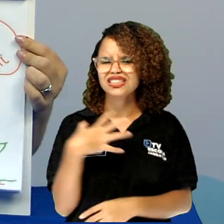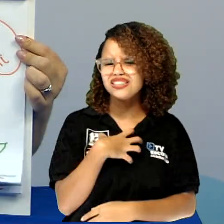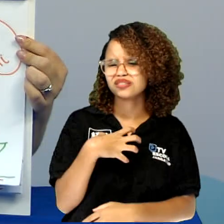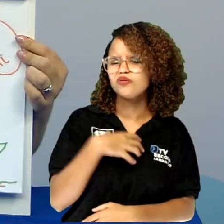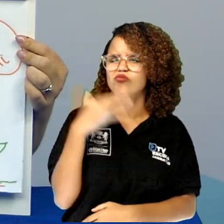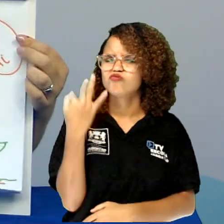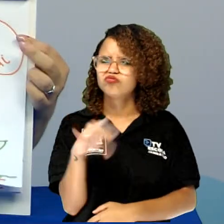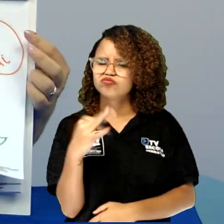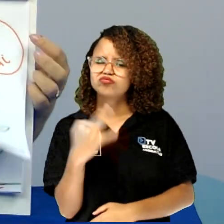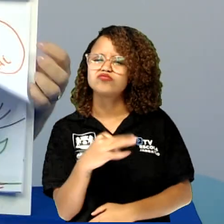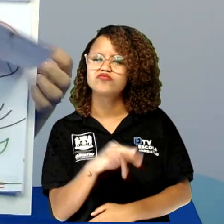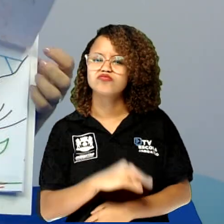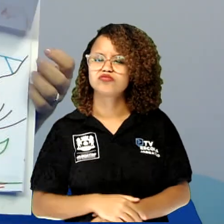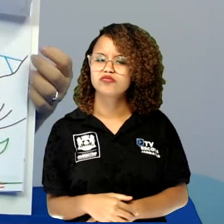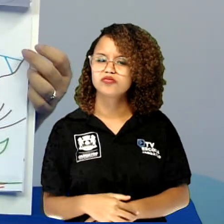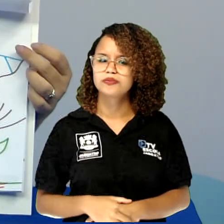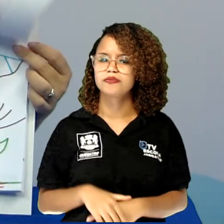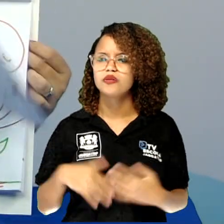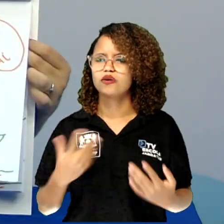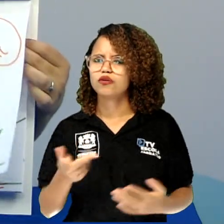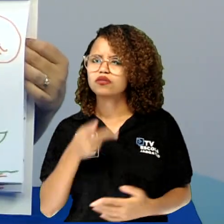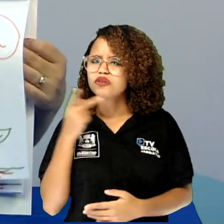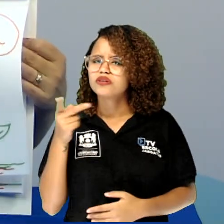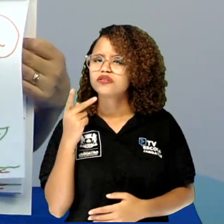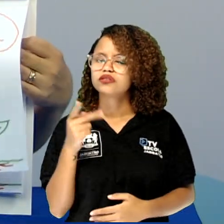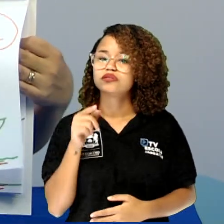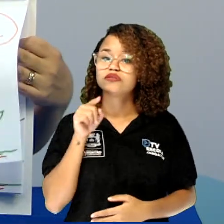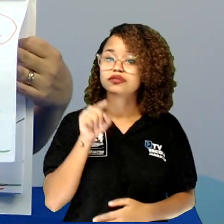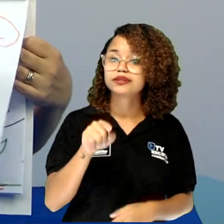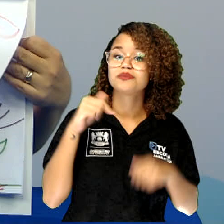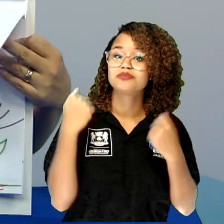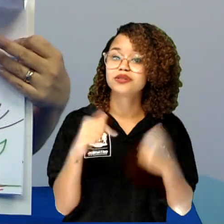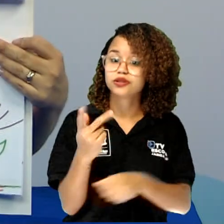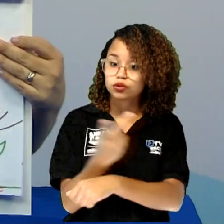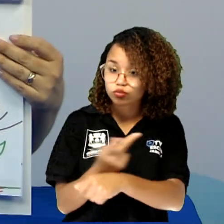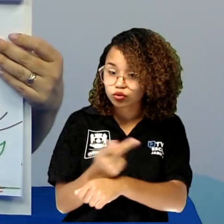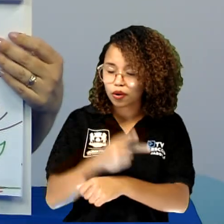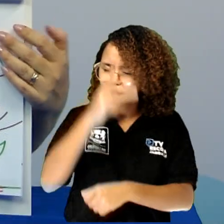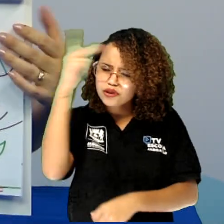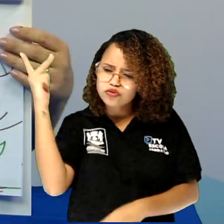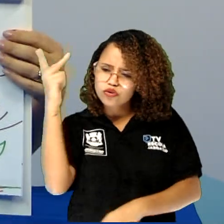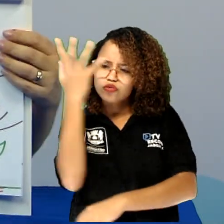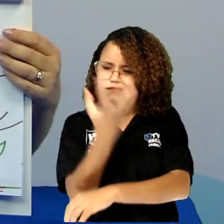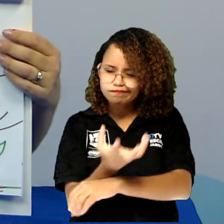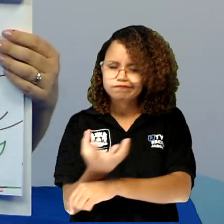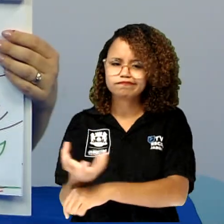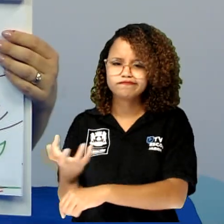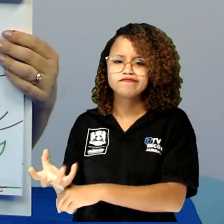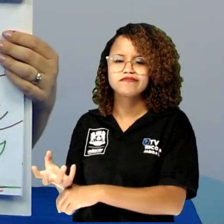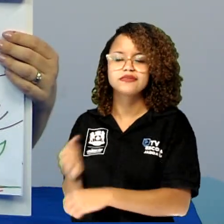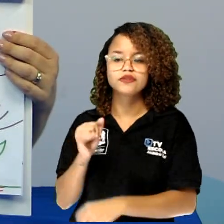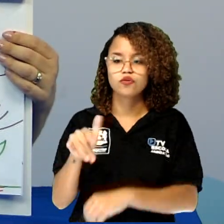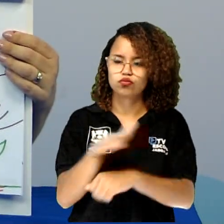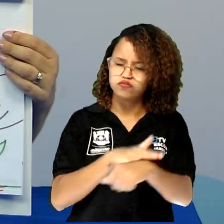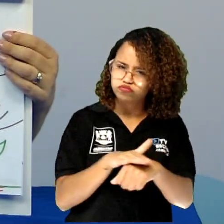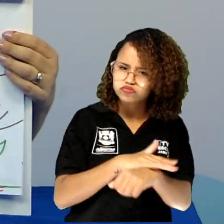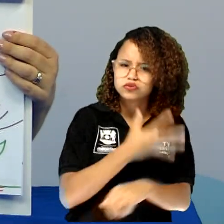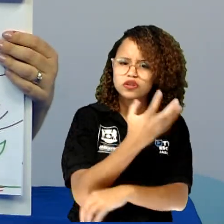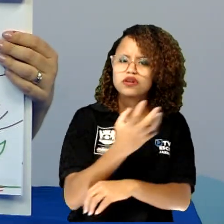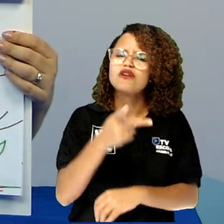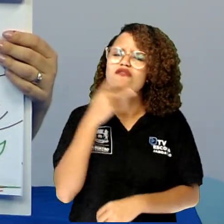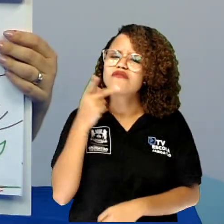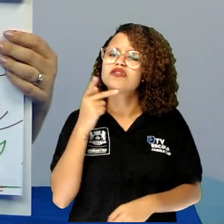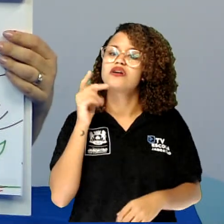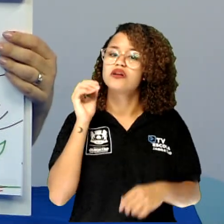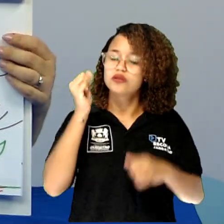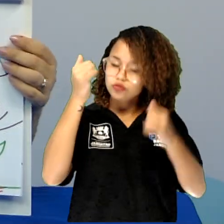dorzinha muito estranha. Então disseram para ela: você tem que procurar um jardineiro. E quando você conversar com o jardineiro, diga para ele onde